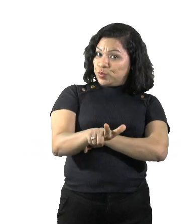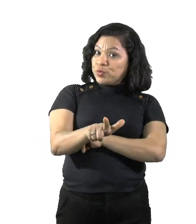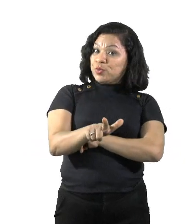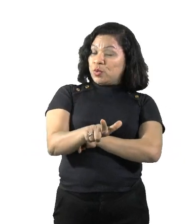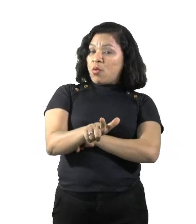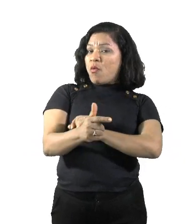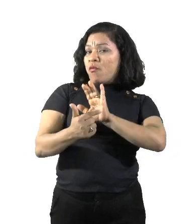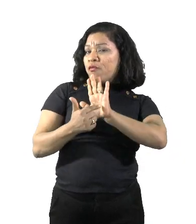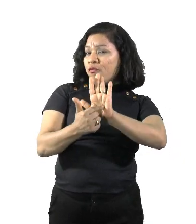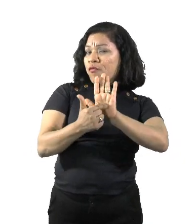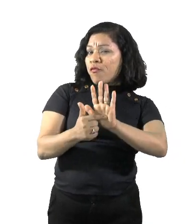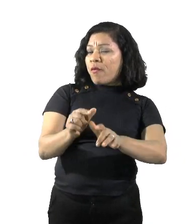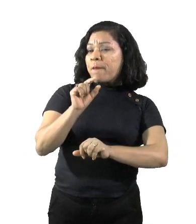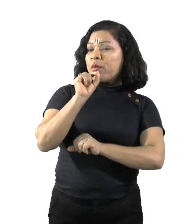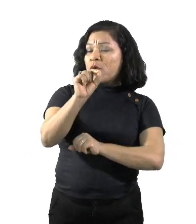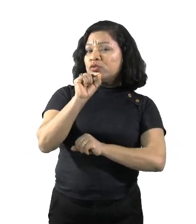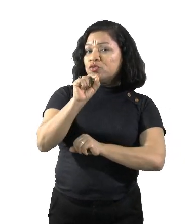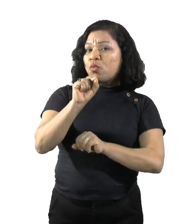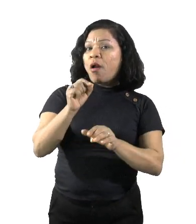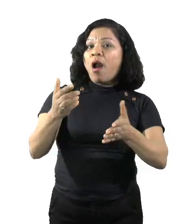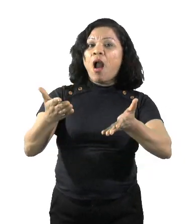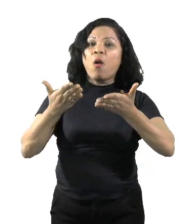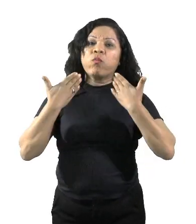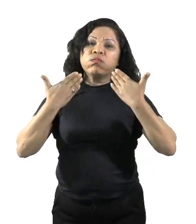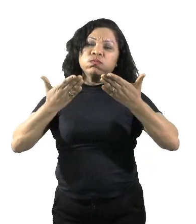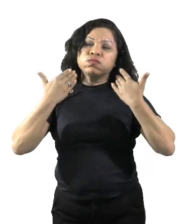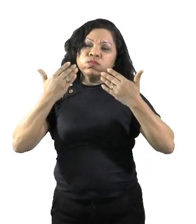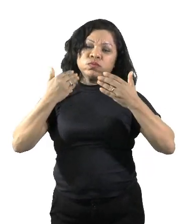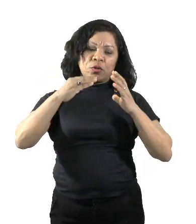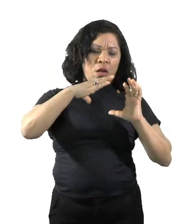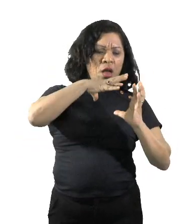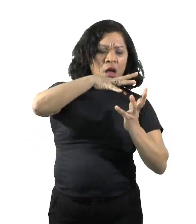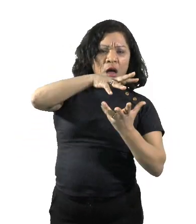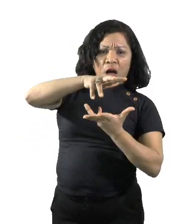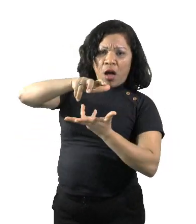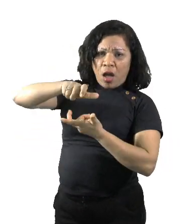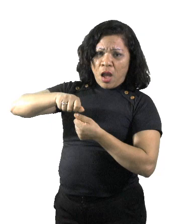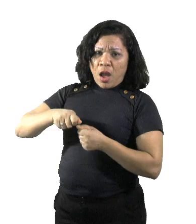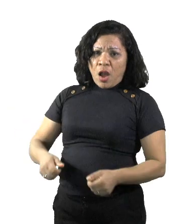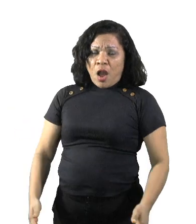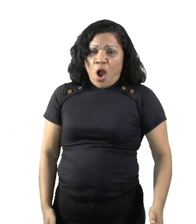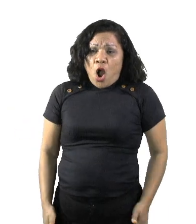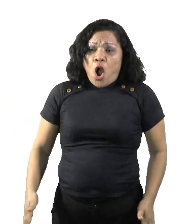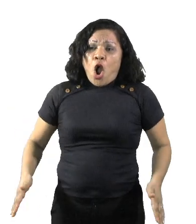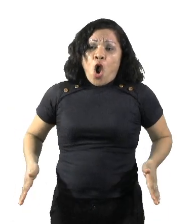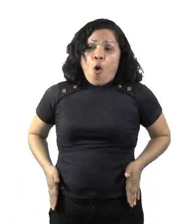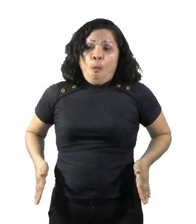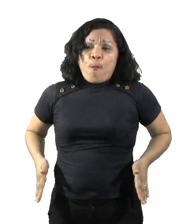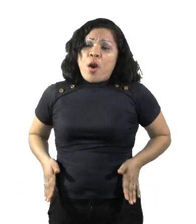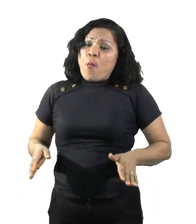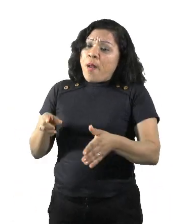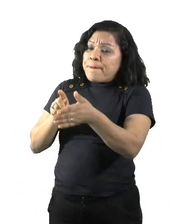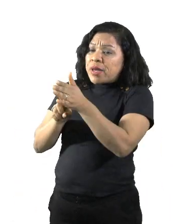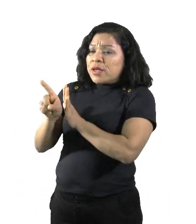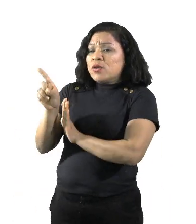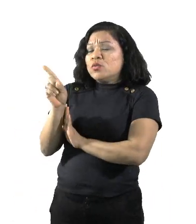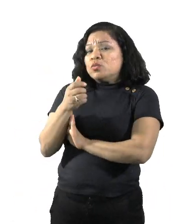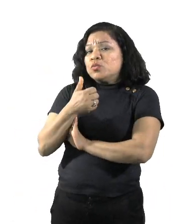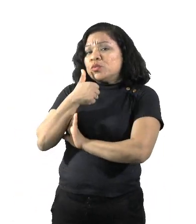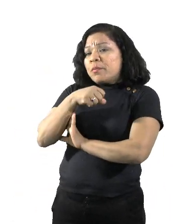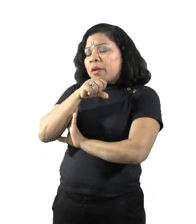ao aquecimento global. Olha o que o pinguinzinho pergunta para o pai dele. Pai, existiu mesmo